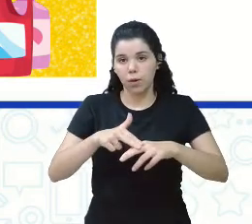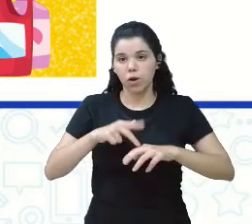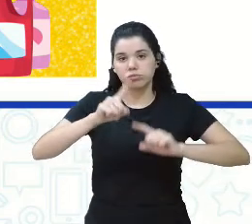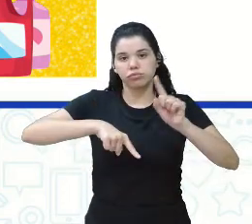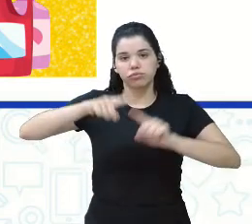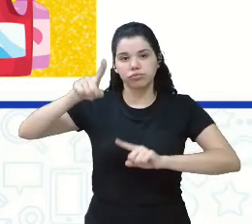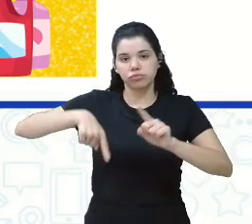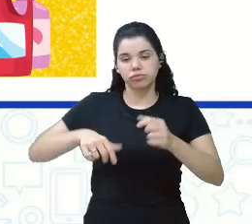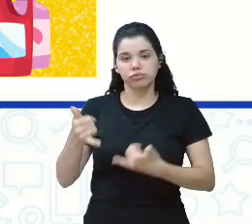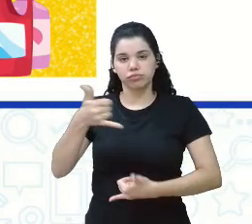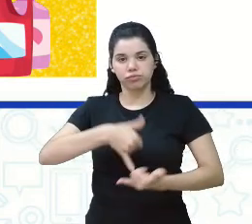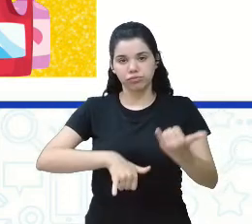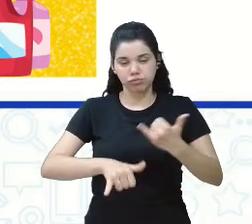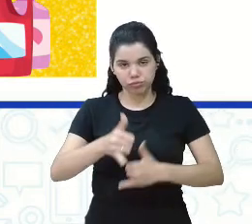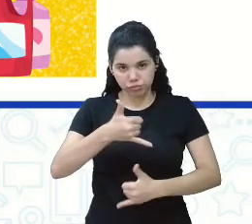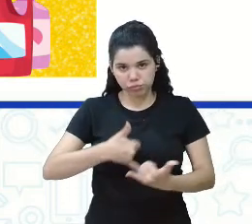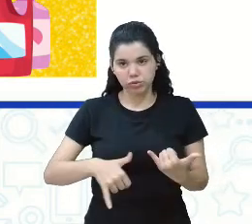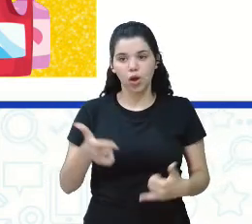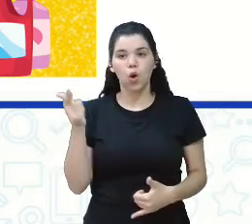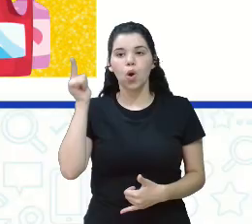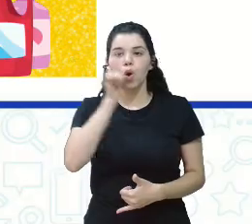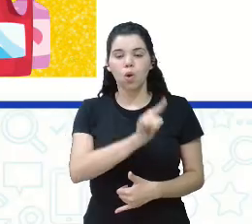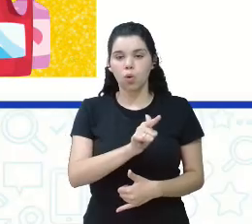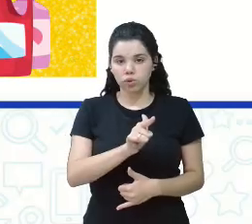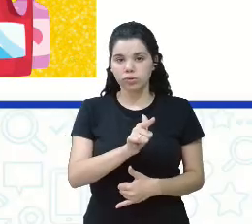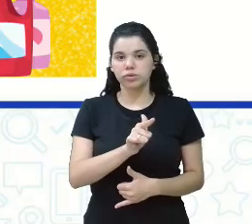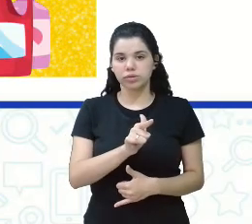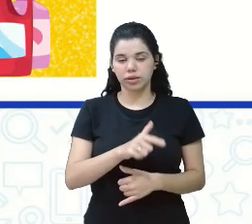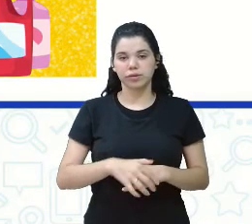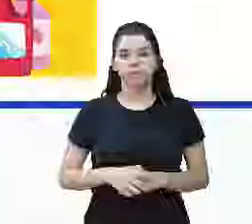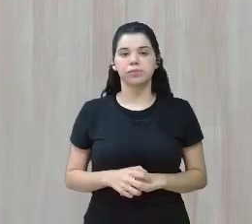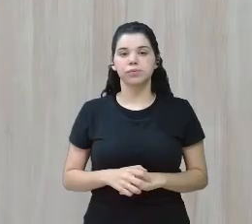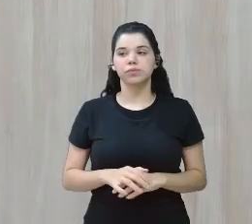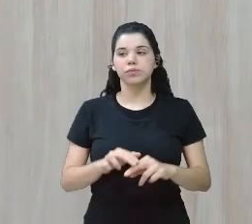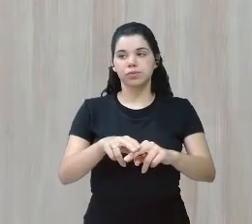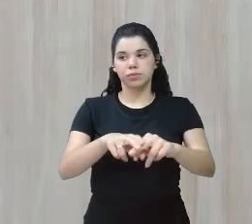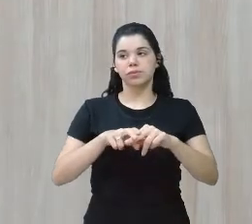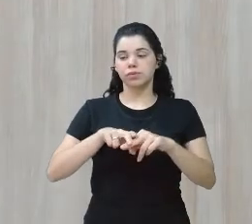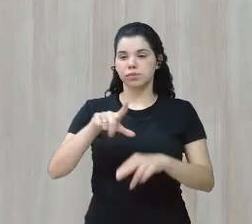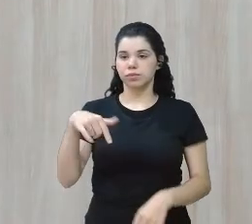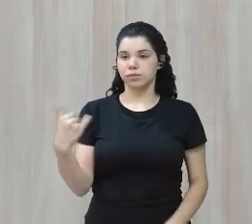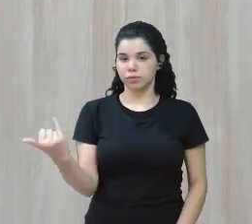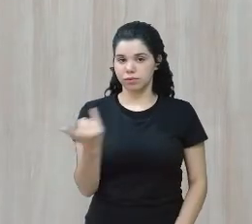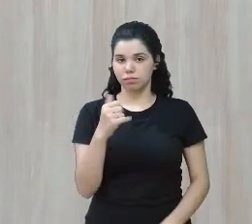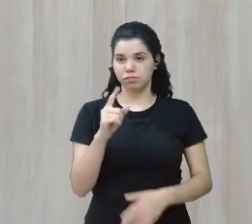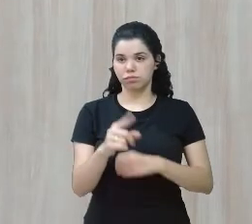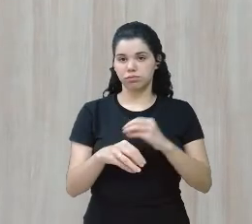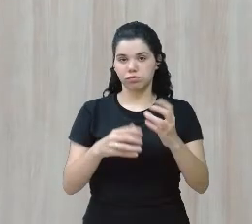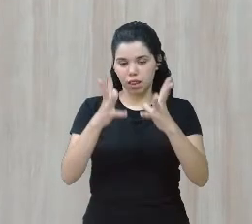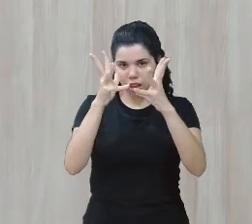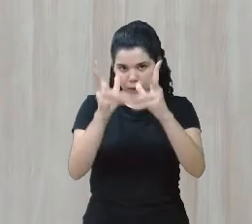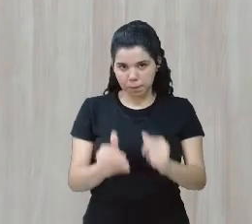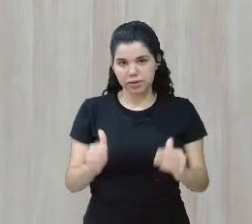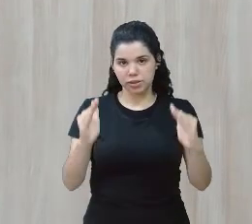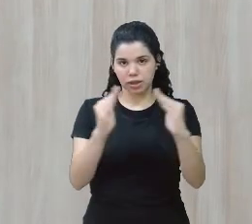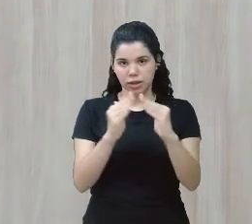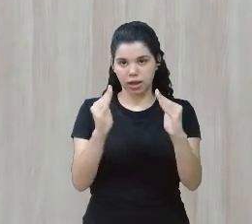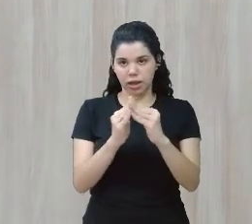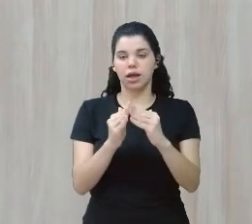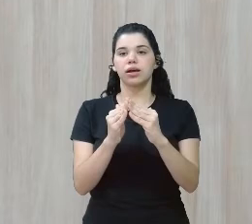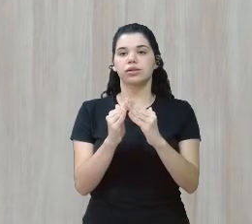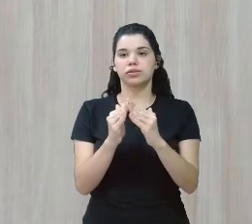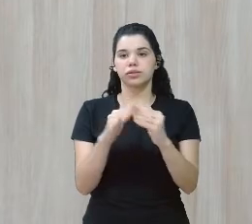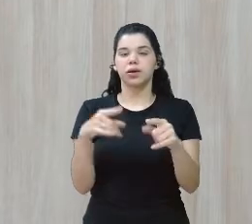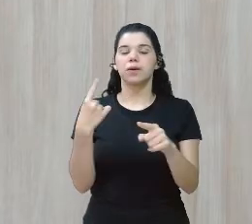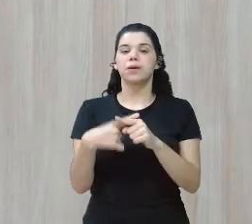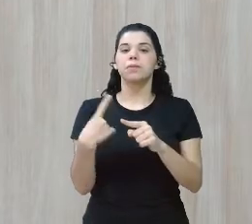variedade de agentes químicos e físicos, ele pode tornar-se inativo. Então, aqui é importante a higienização em casa, tá certo?